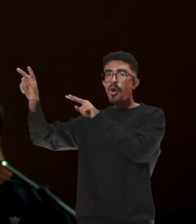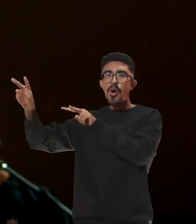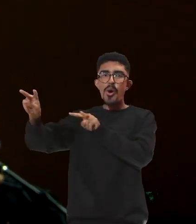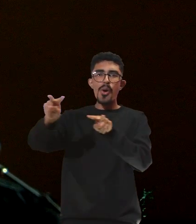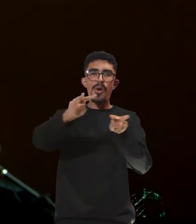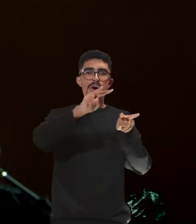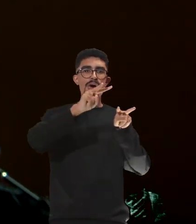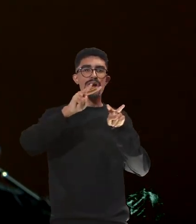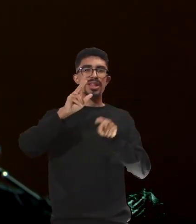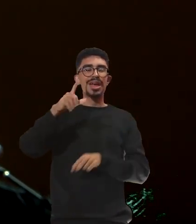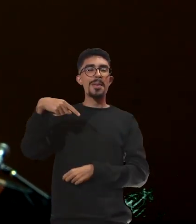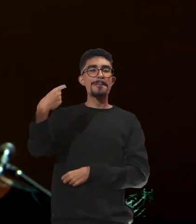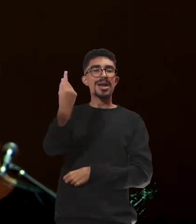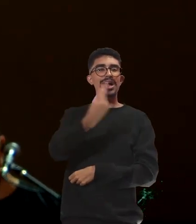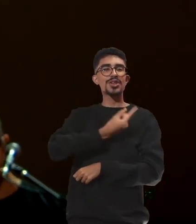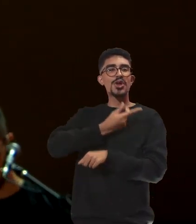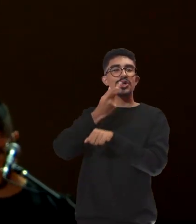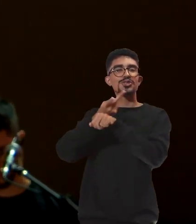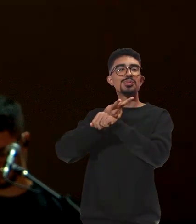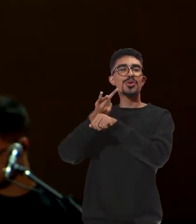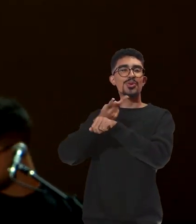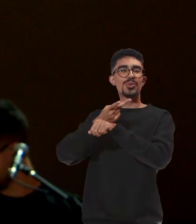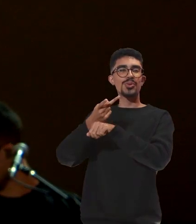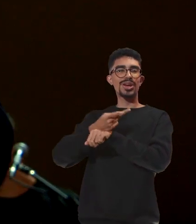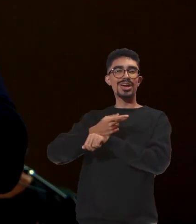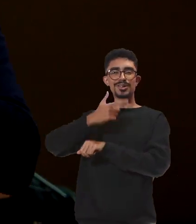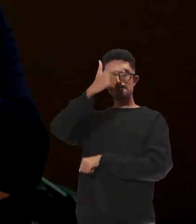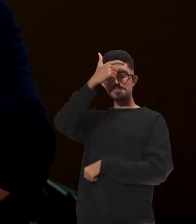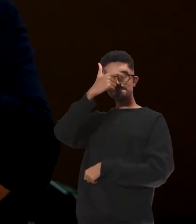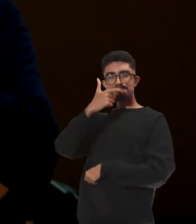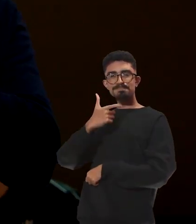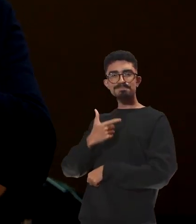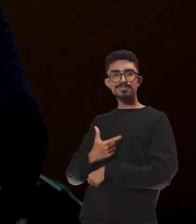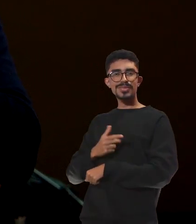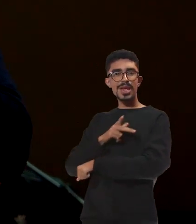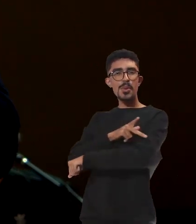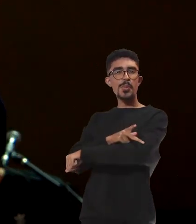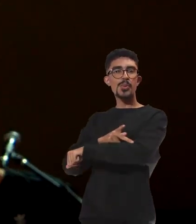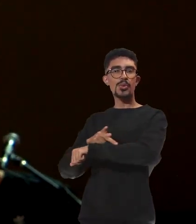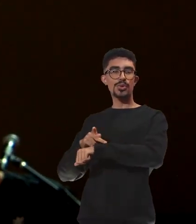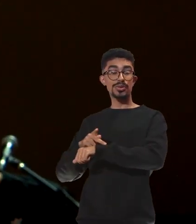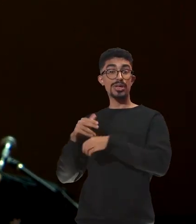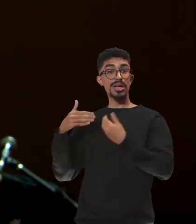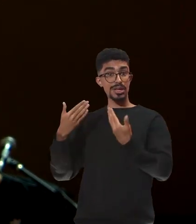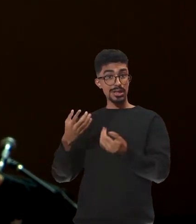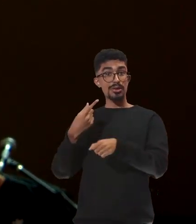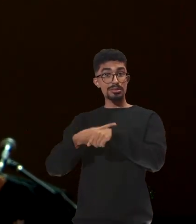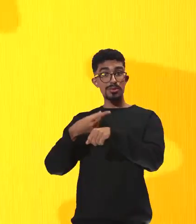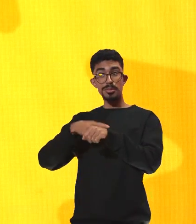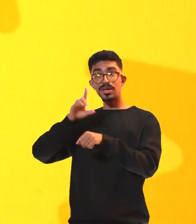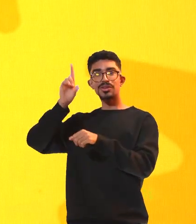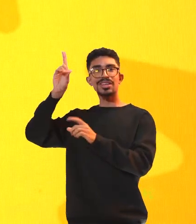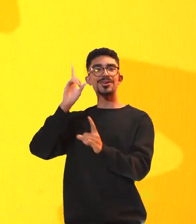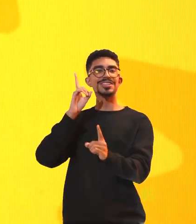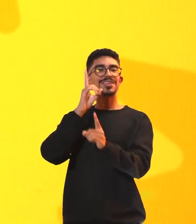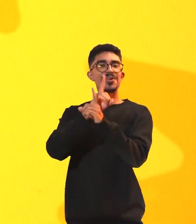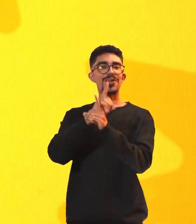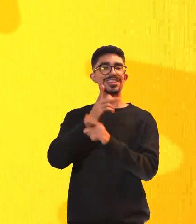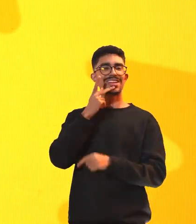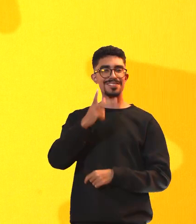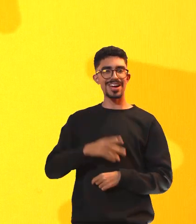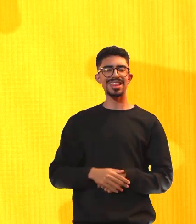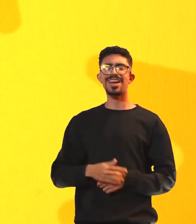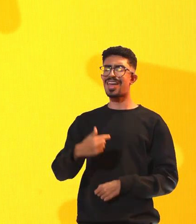aqueles que estão num compromisso de pureza. E quando Ele encontra, Ele diz, vou te usar para a minha obra, para o